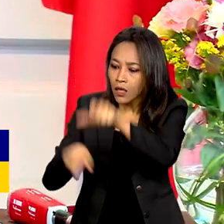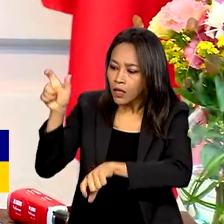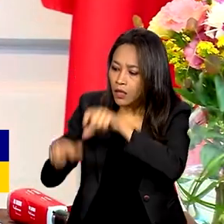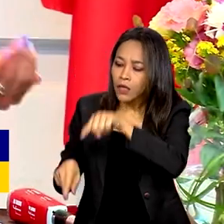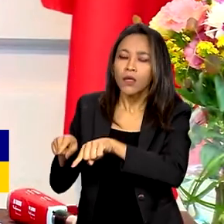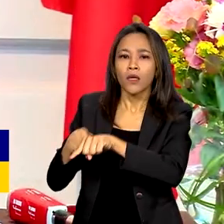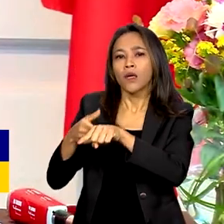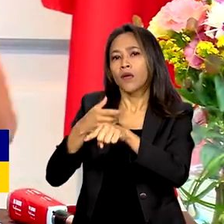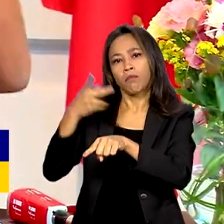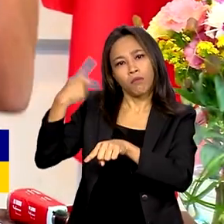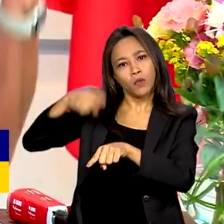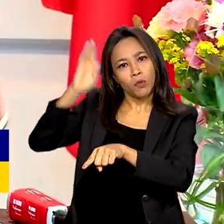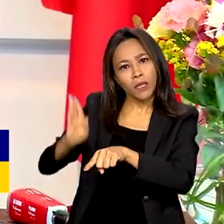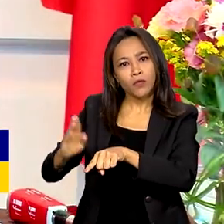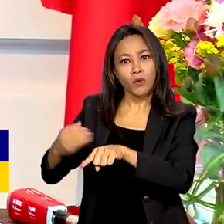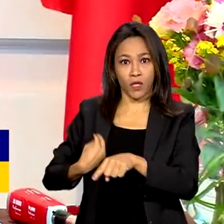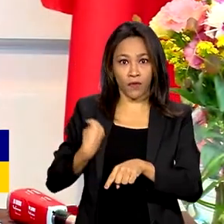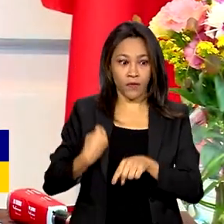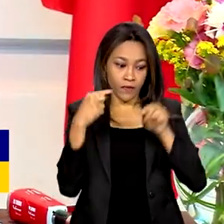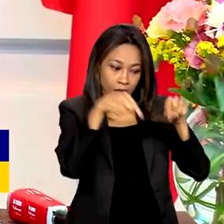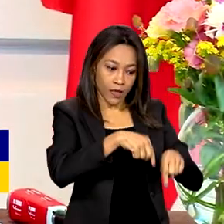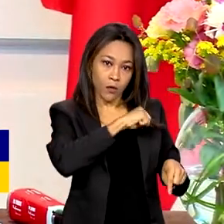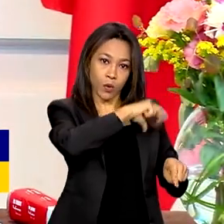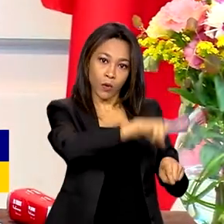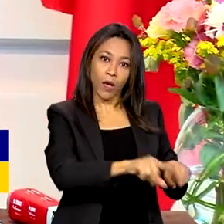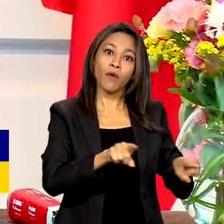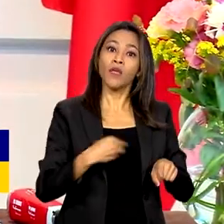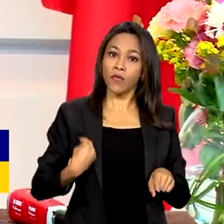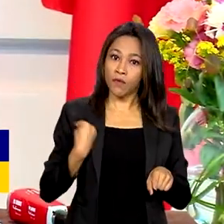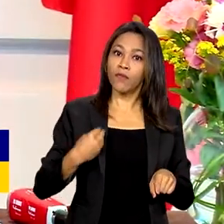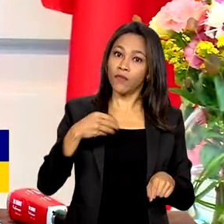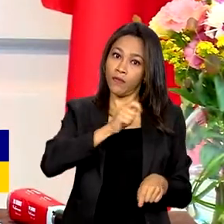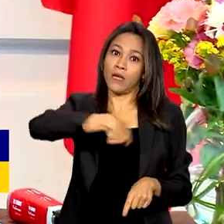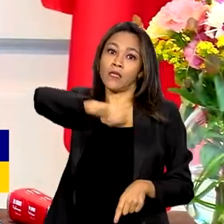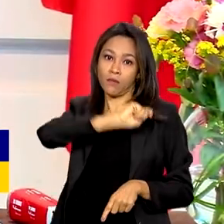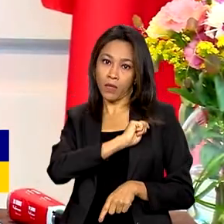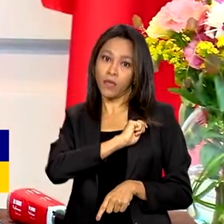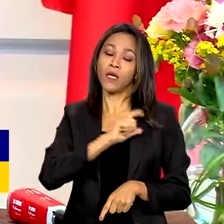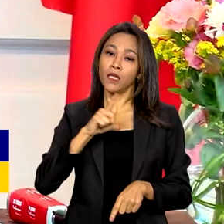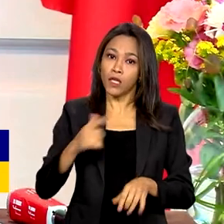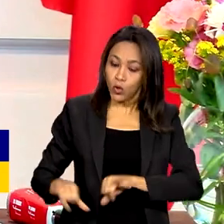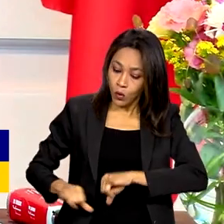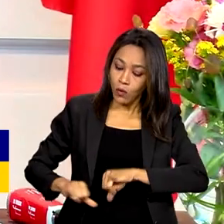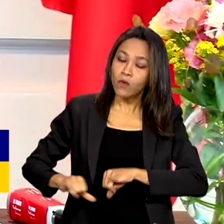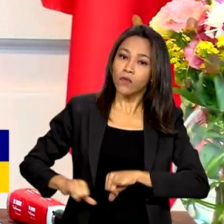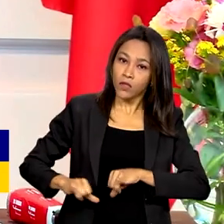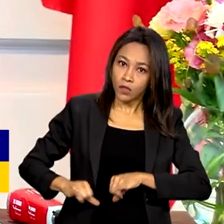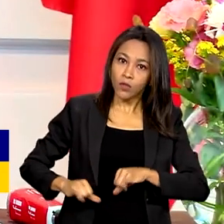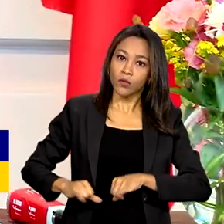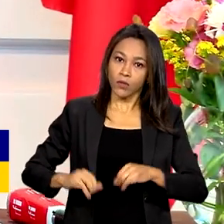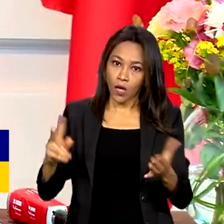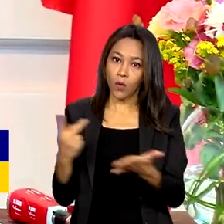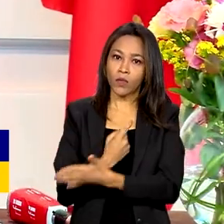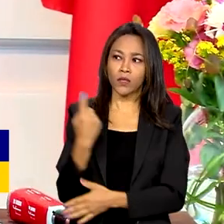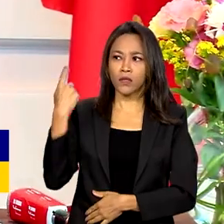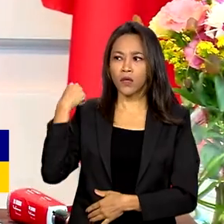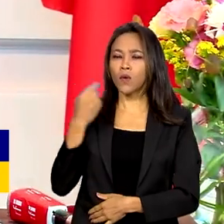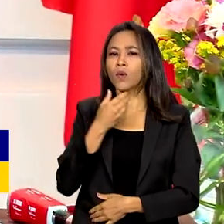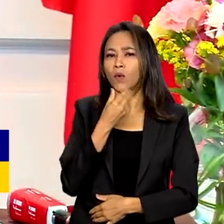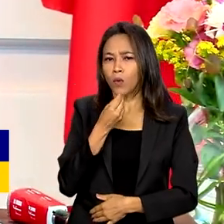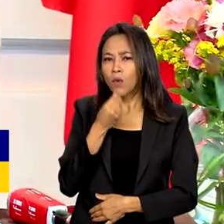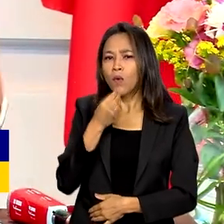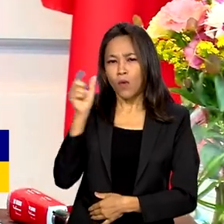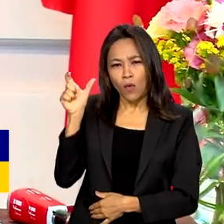tanto aqui na Espanha e na Europa como um todo, que têm sofrido casos de racismo como é o caso do VIDE Júnior, onde nós nos